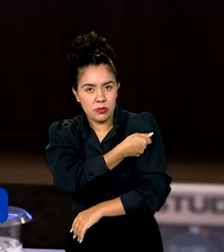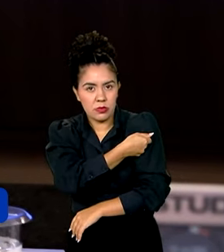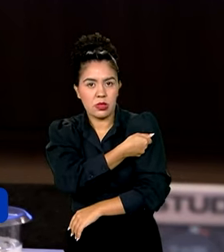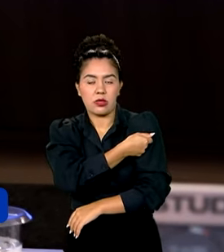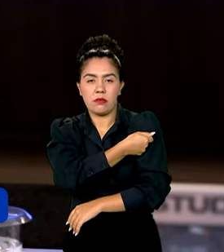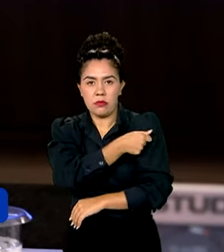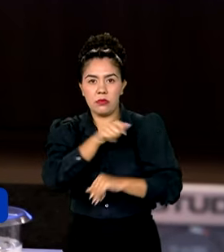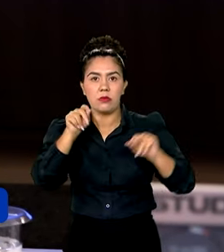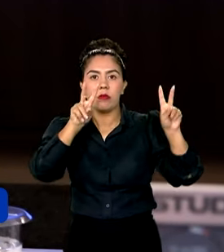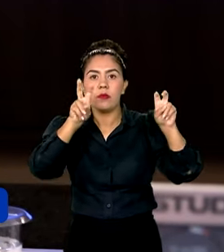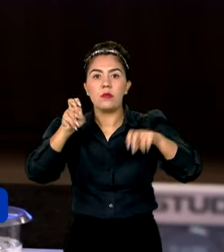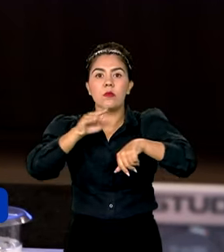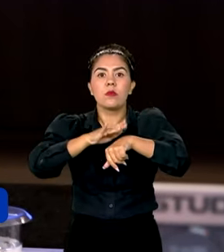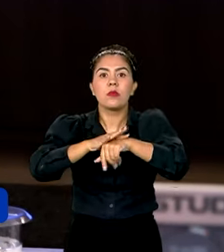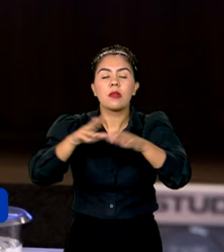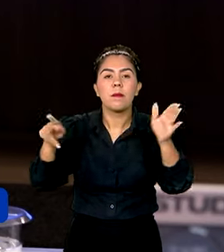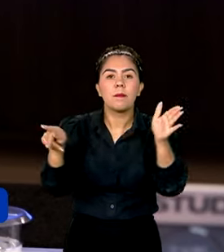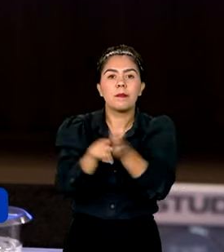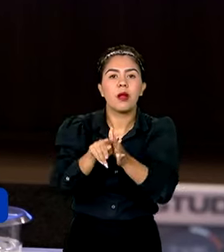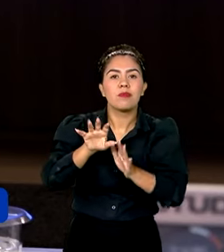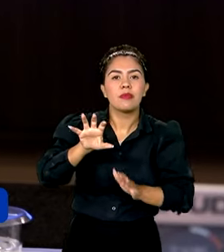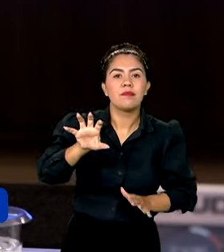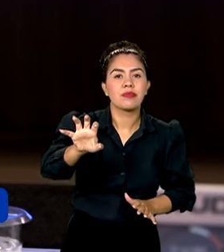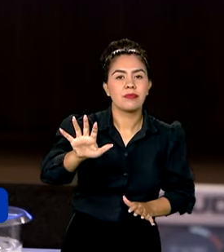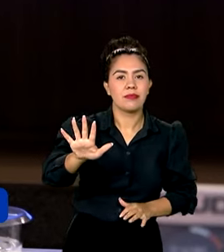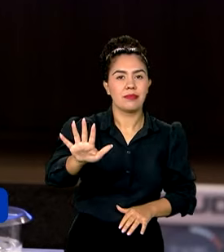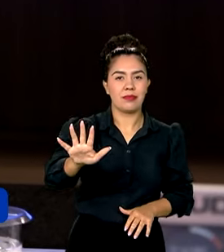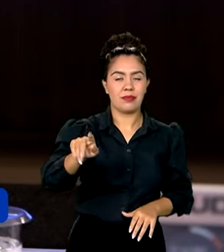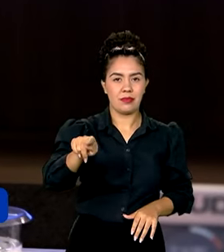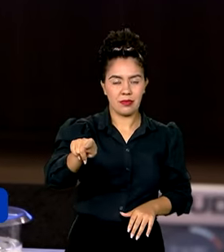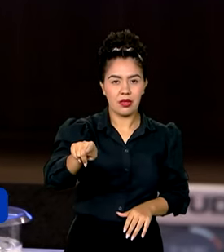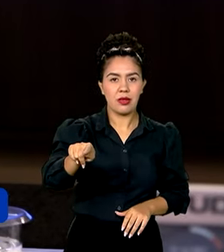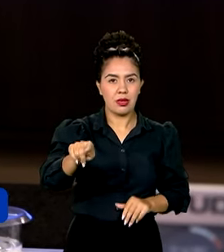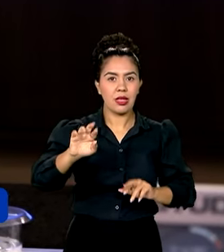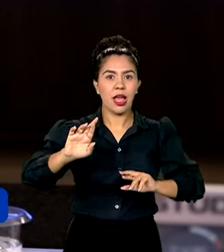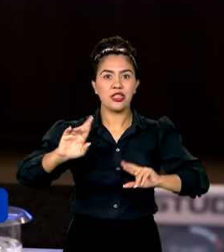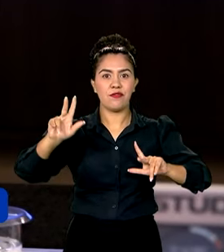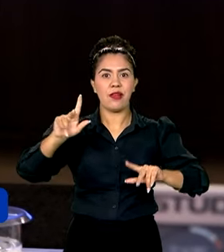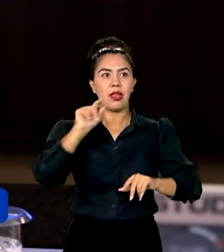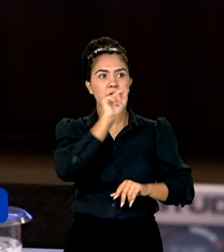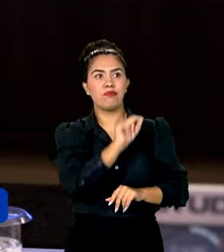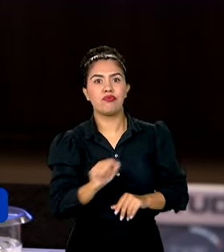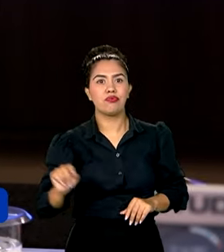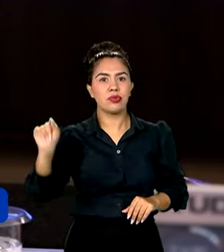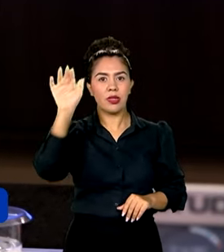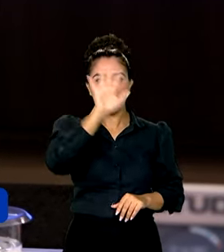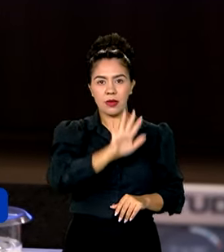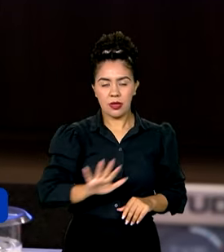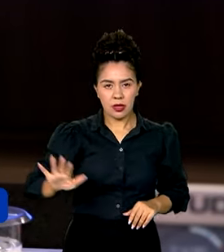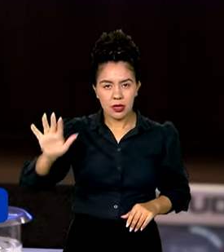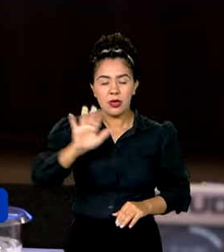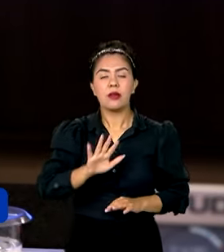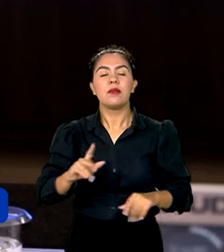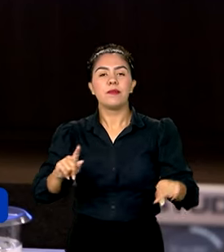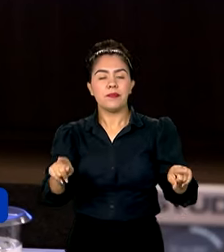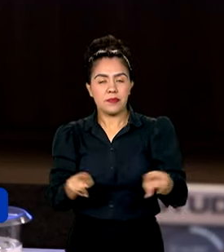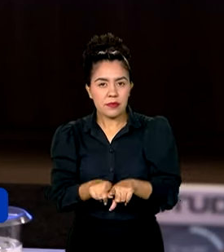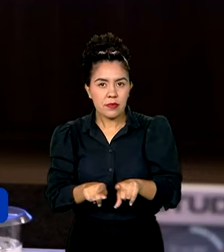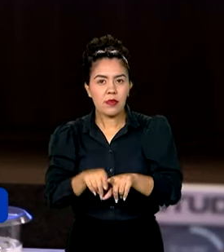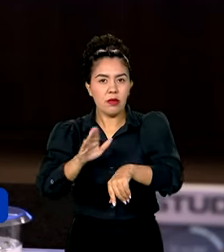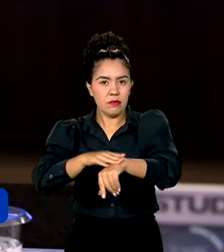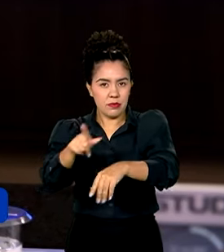de doenças na região que tem um ritmo diferente do restante do Brasil além disso como você